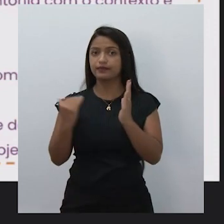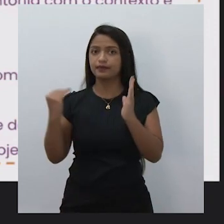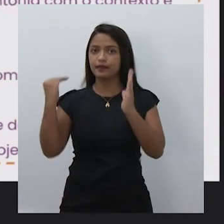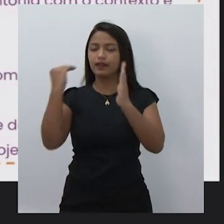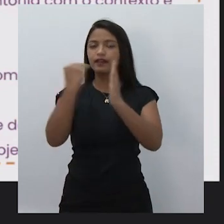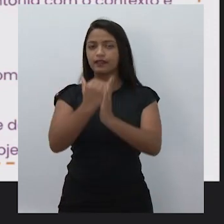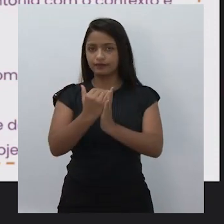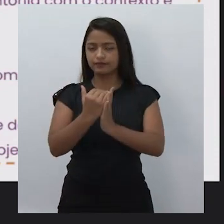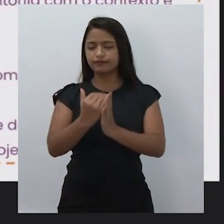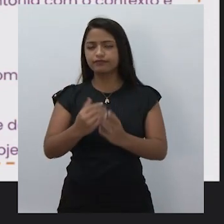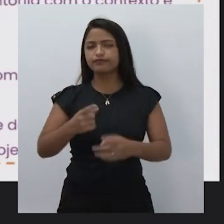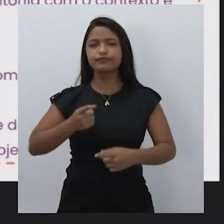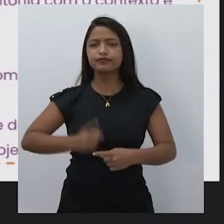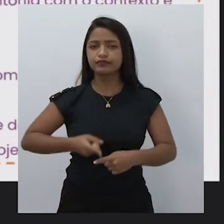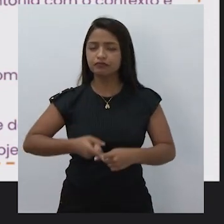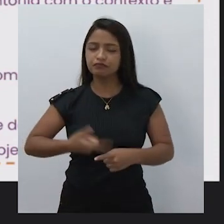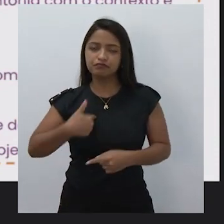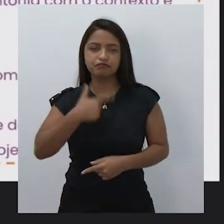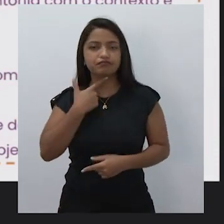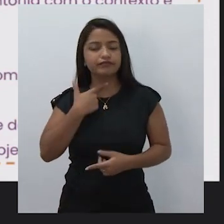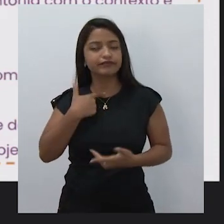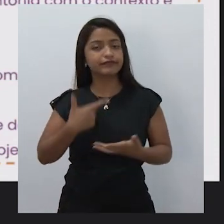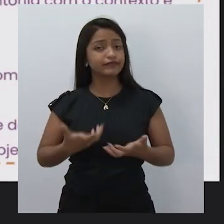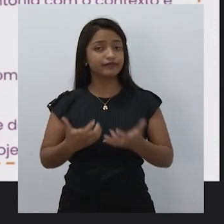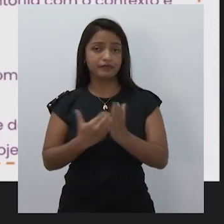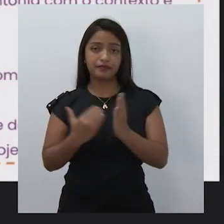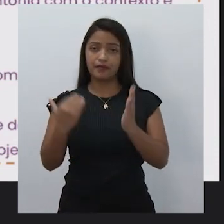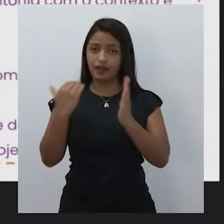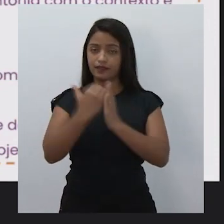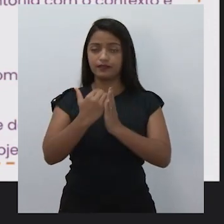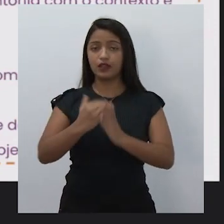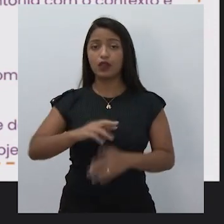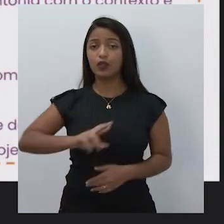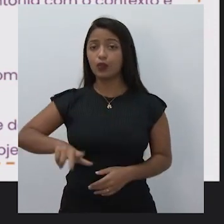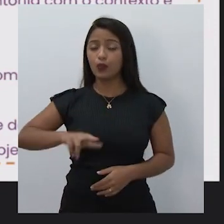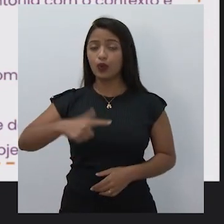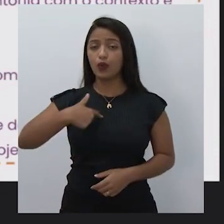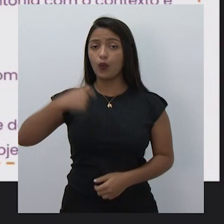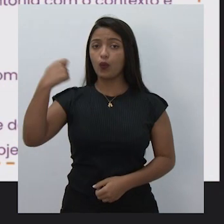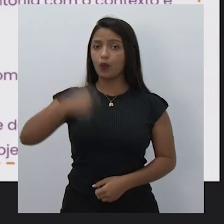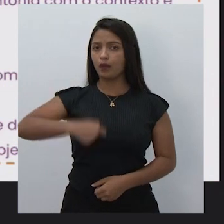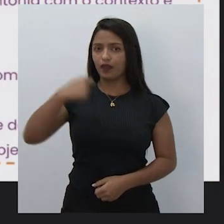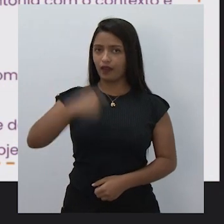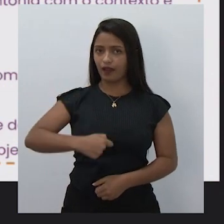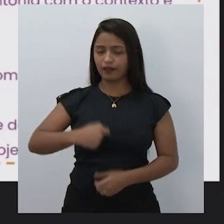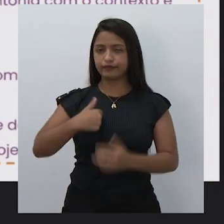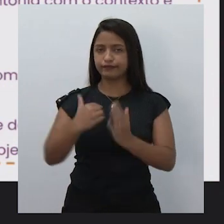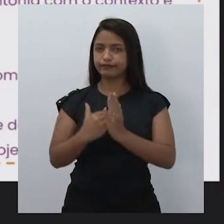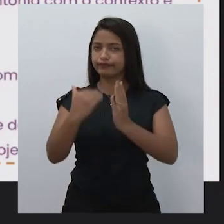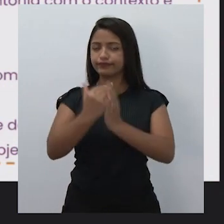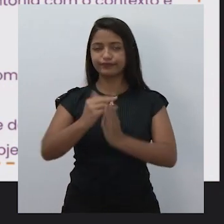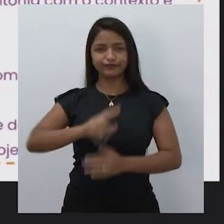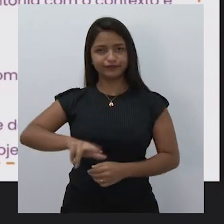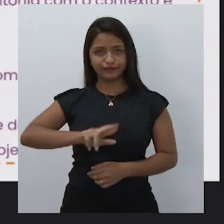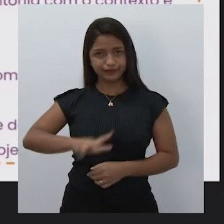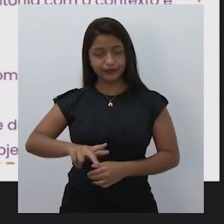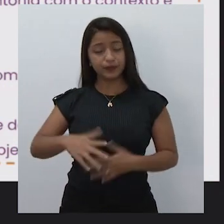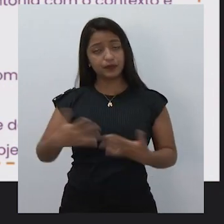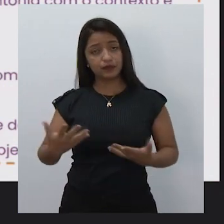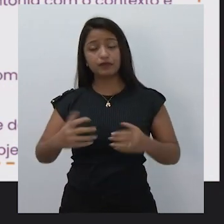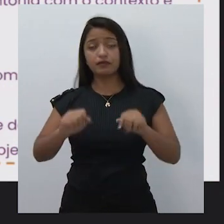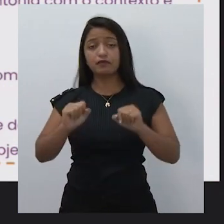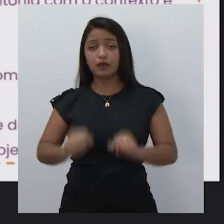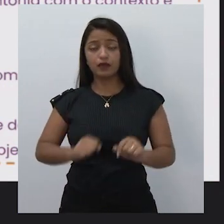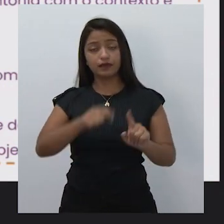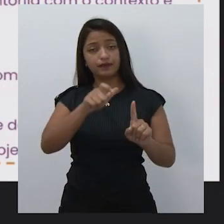ir além porque eu quis ir além e não porque eu sou obrigado a ir além. Vai ter alguém que quer ir